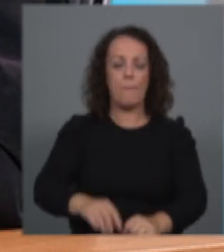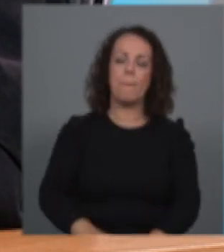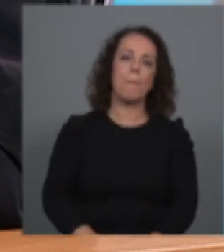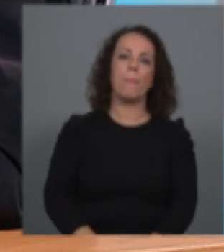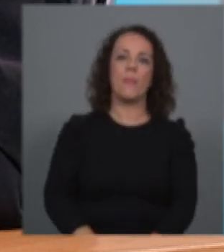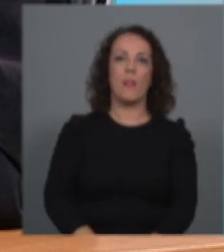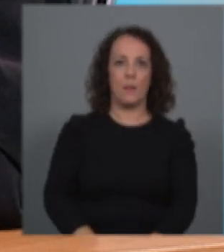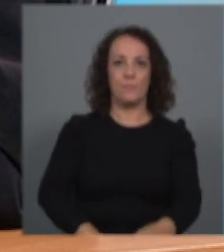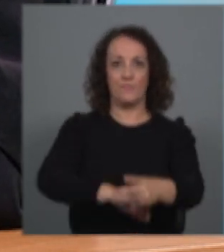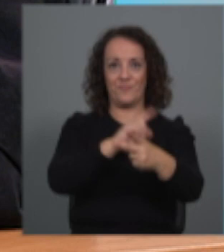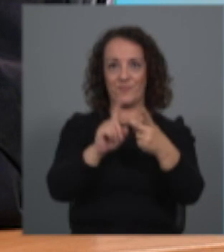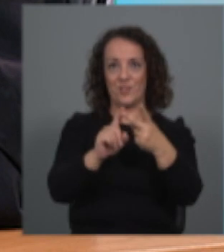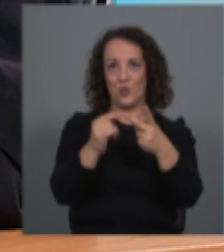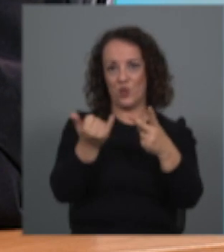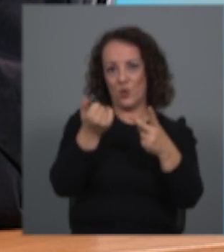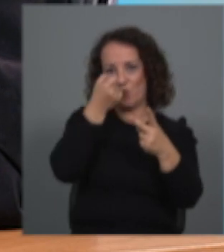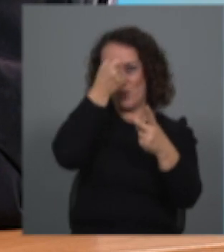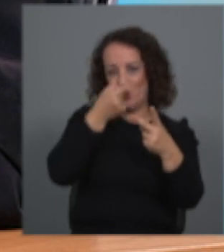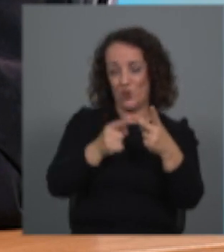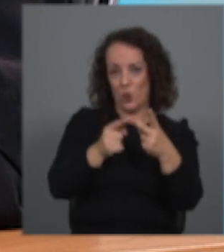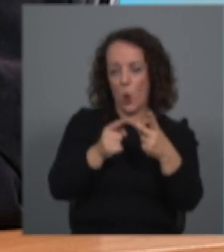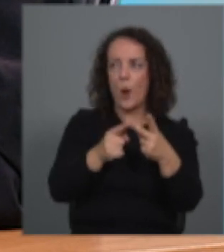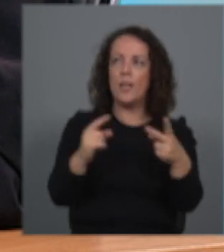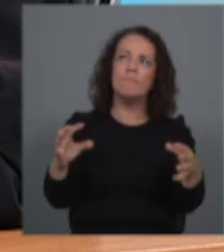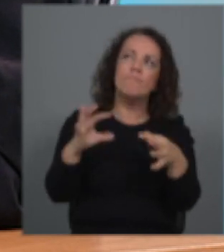E o segundo episódio, eu diria,